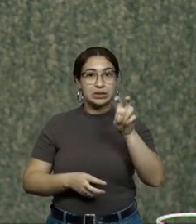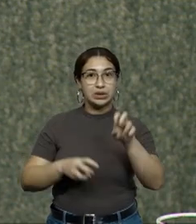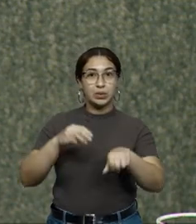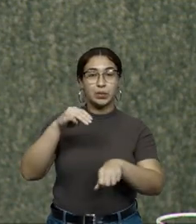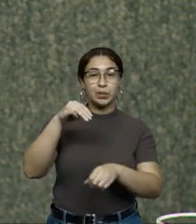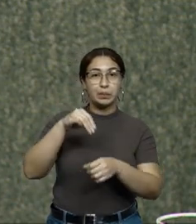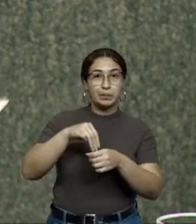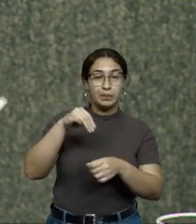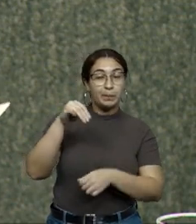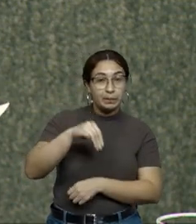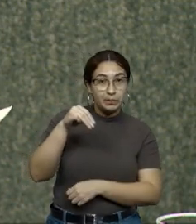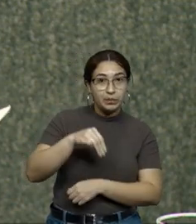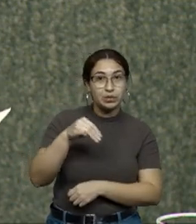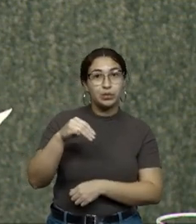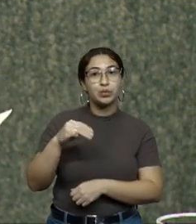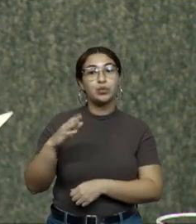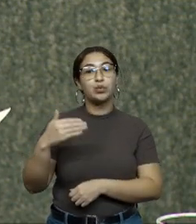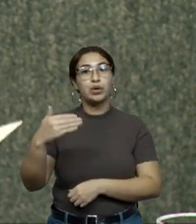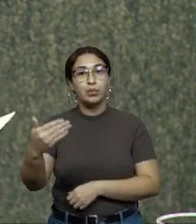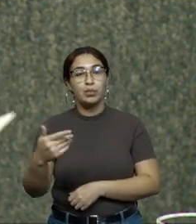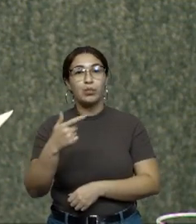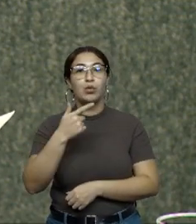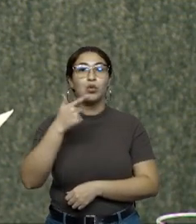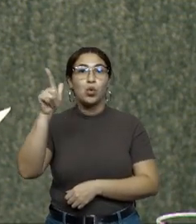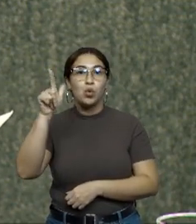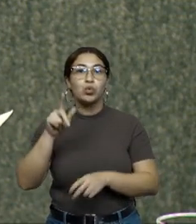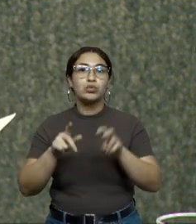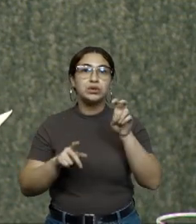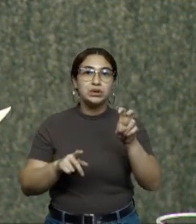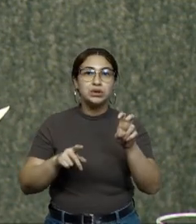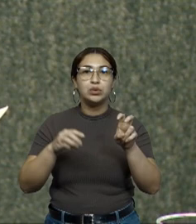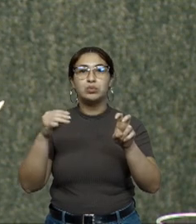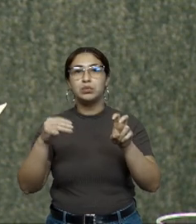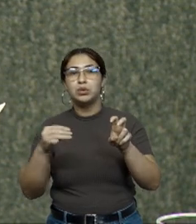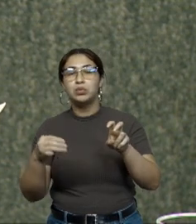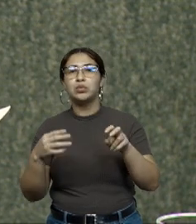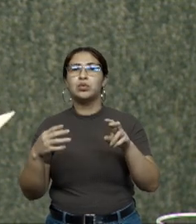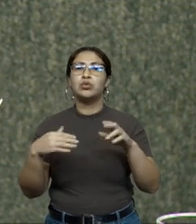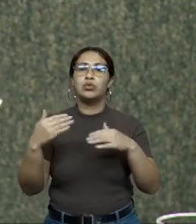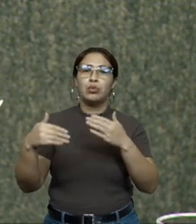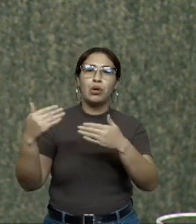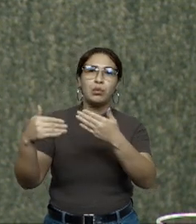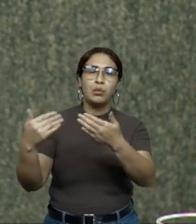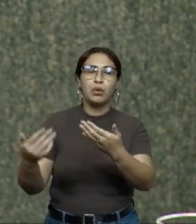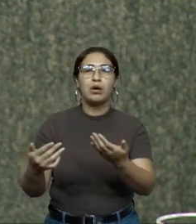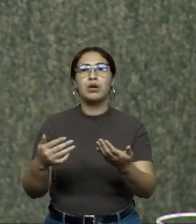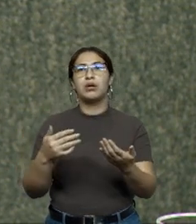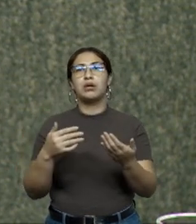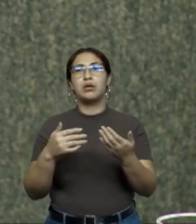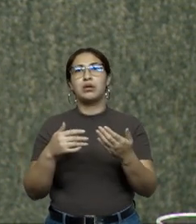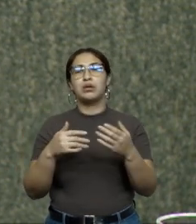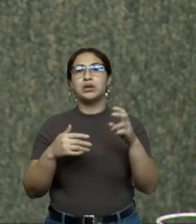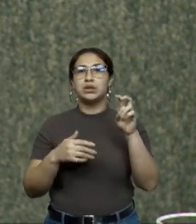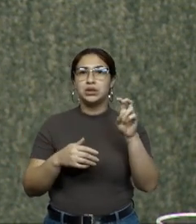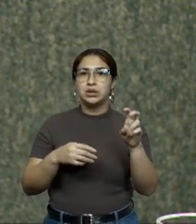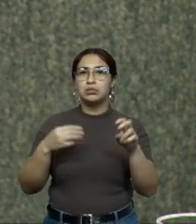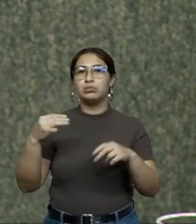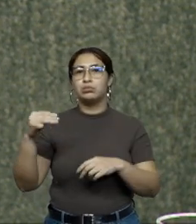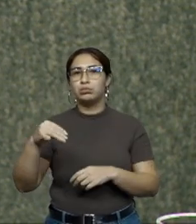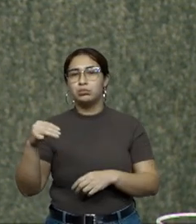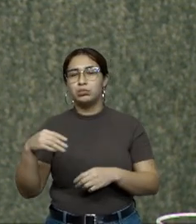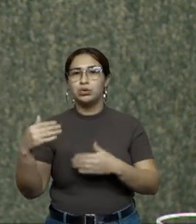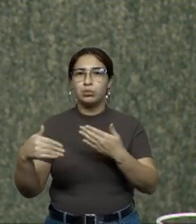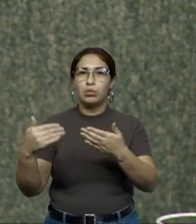doutor botega fala de cinco minutos depois ao Gabriel na sede cinco minutos e